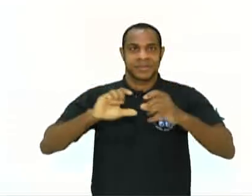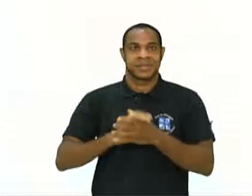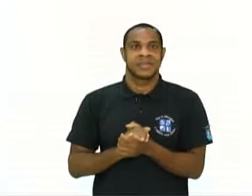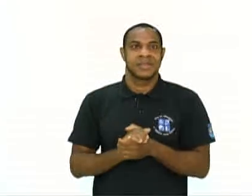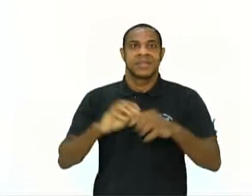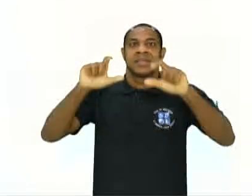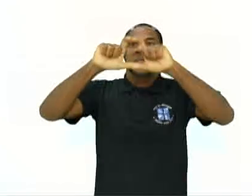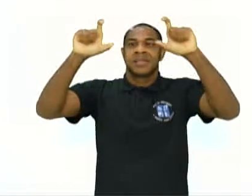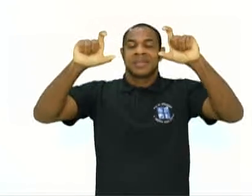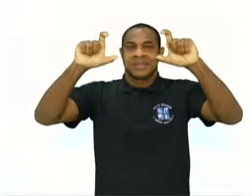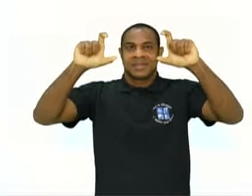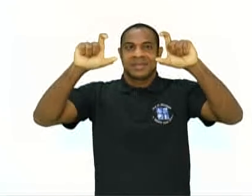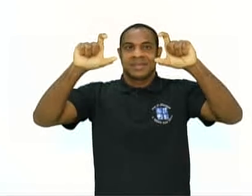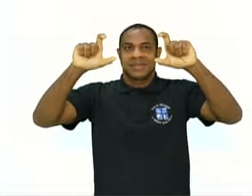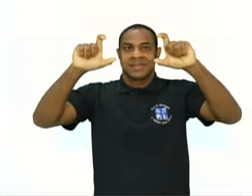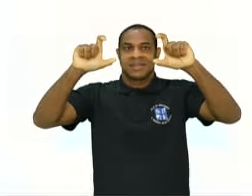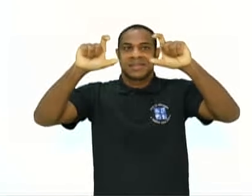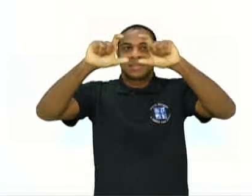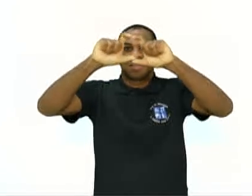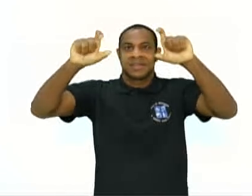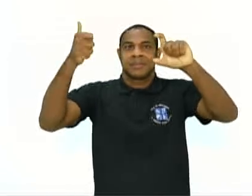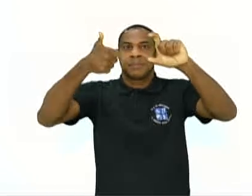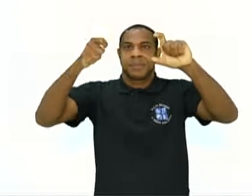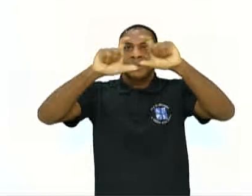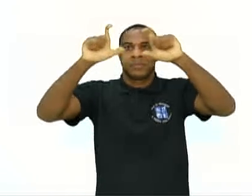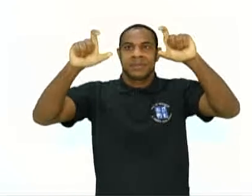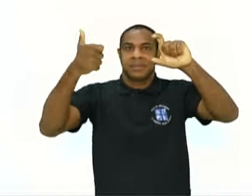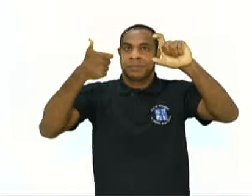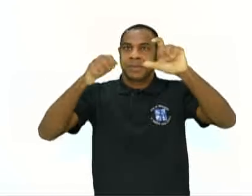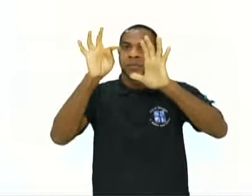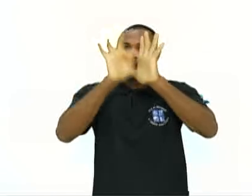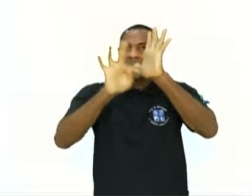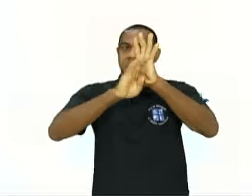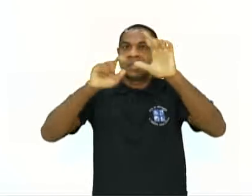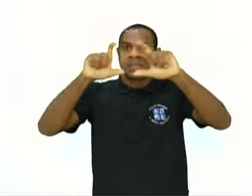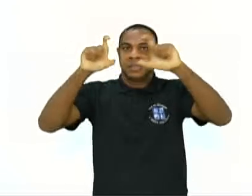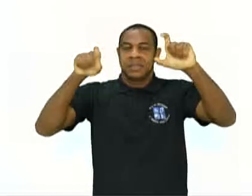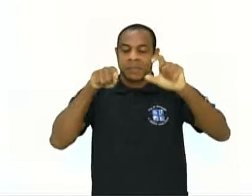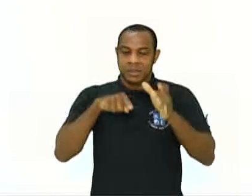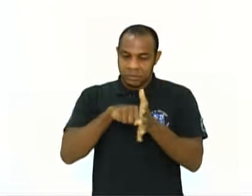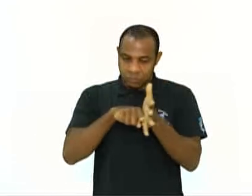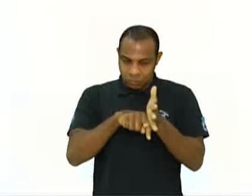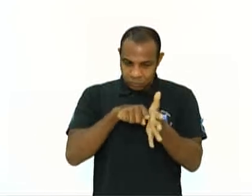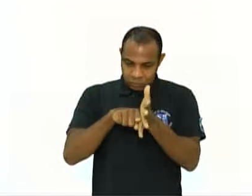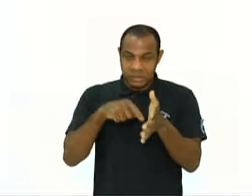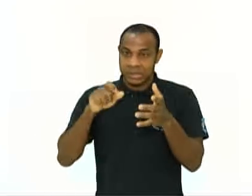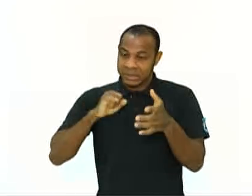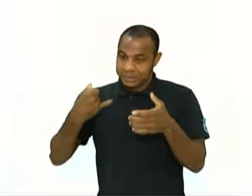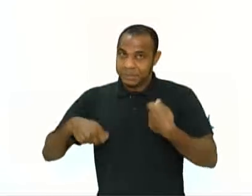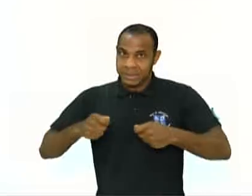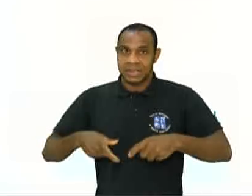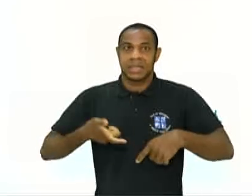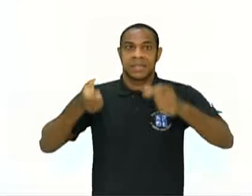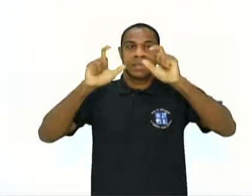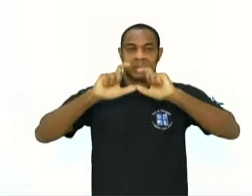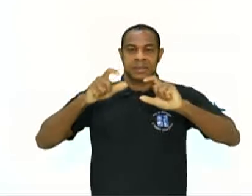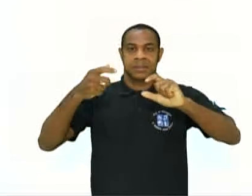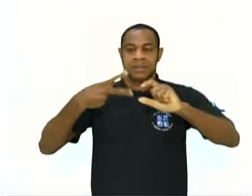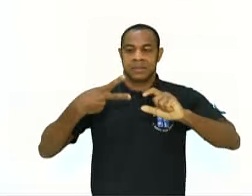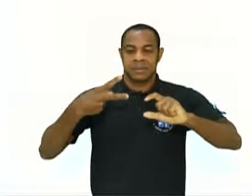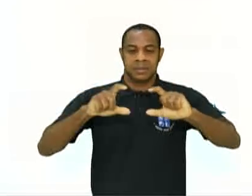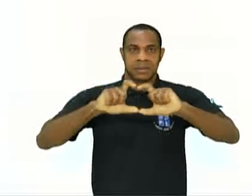mais escura ali é uma parte do primeiro texto para vocês consultarem se houver necessidade, e a segunda é